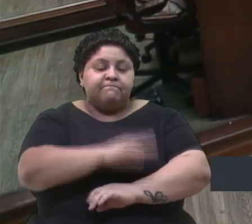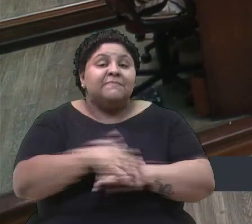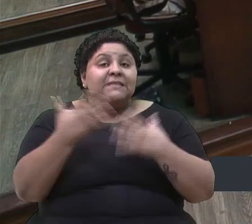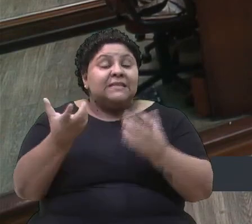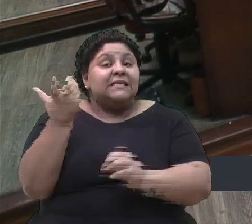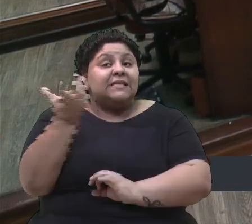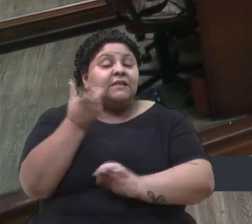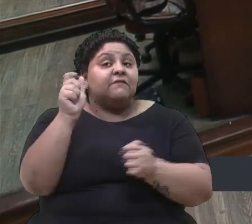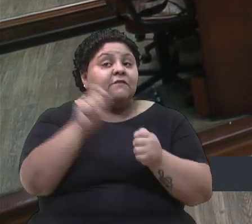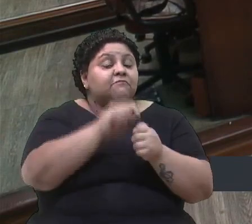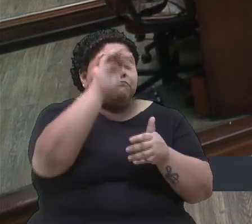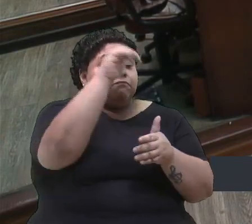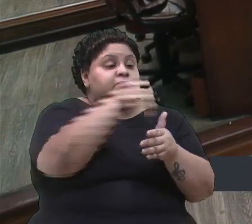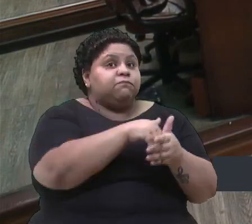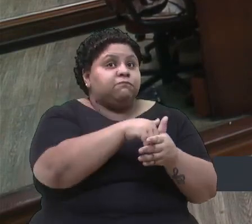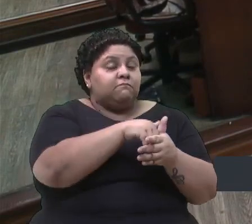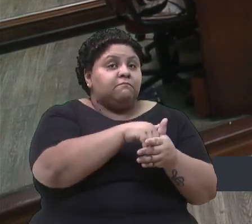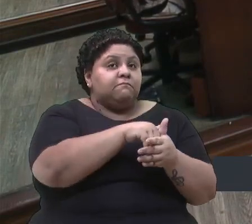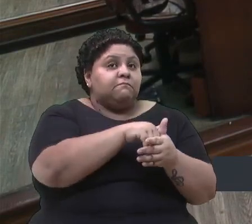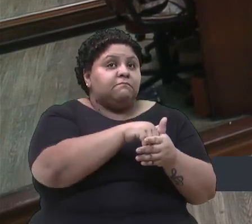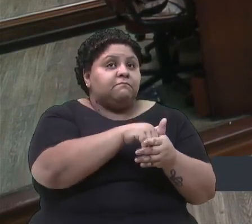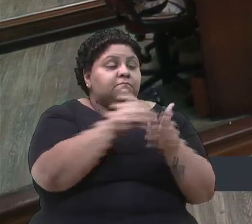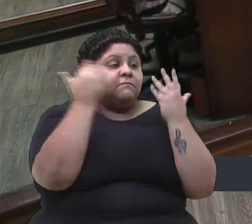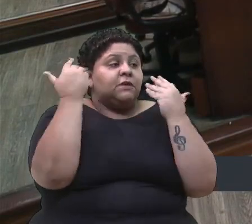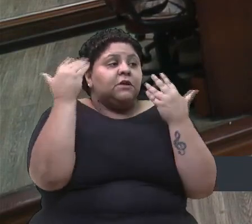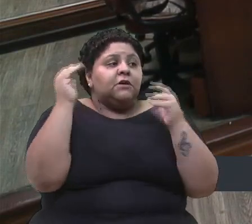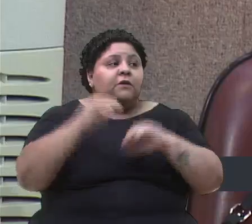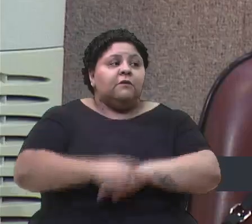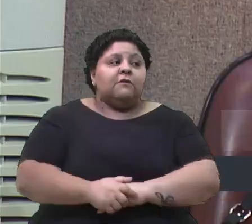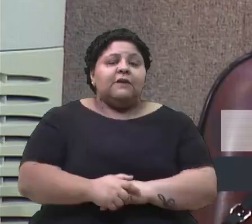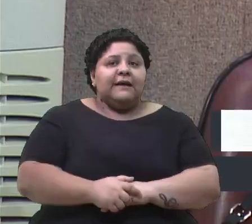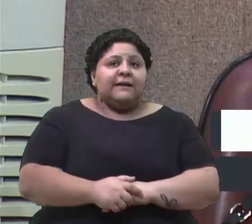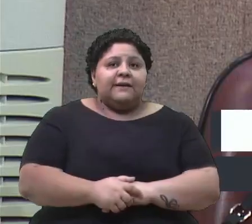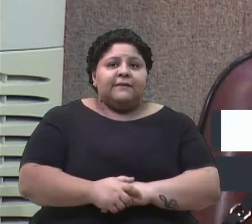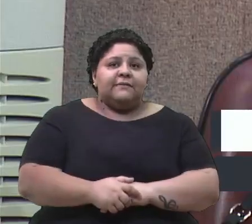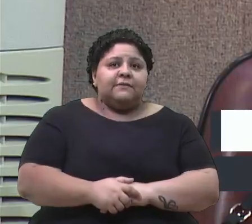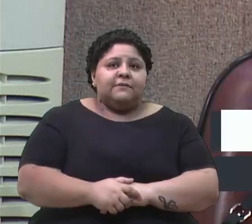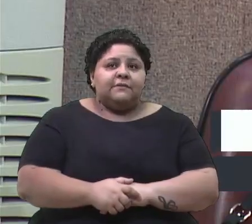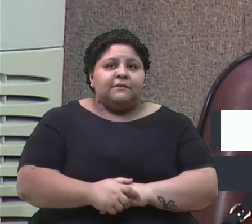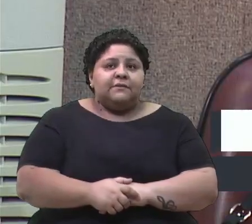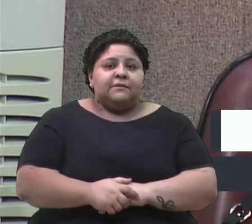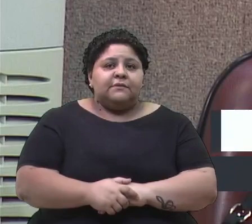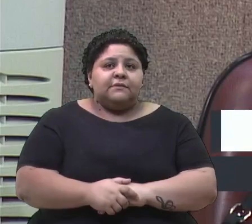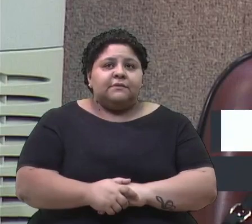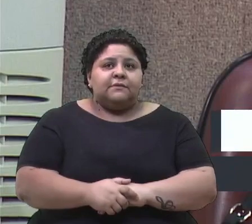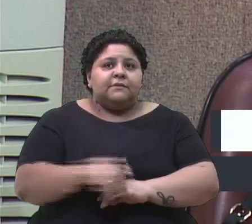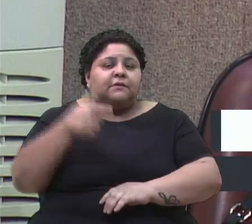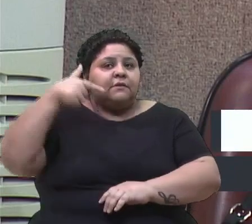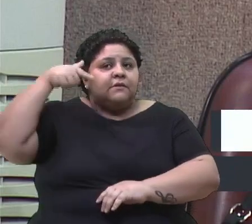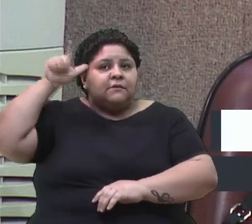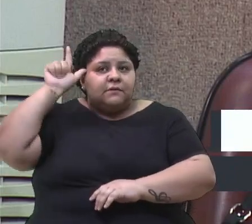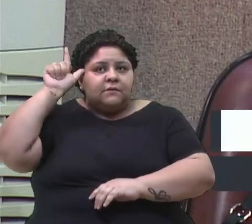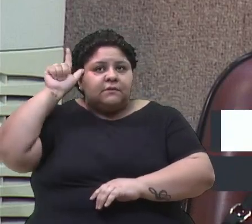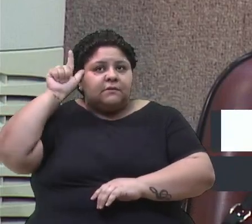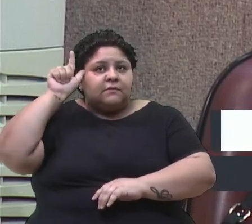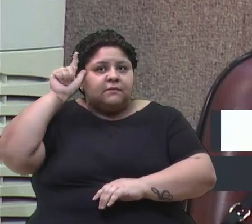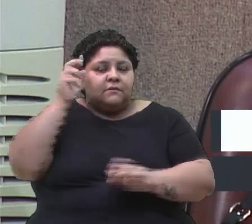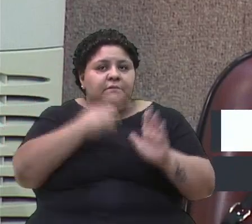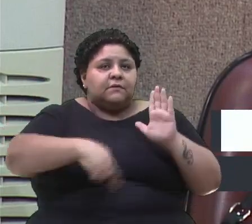queria fazer um voto de congratulações ao Colégio La Salle Carmo. Ontem saiu o